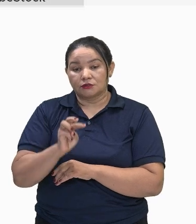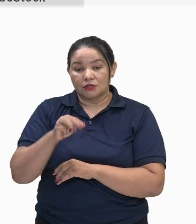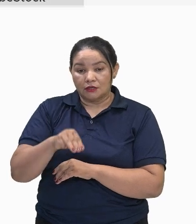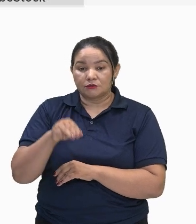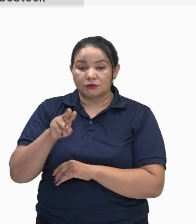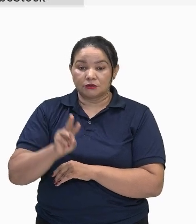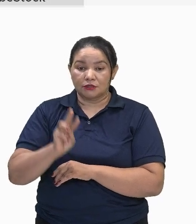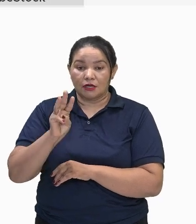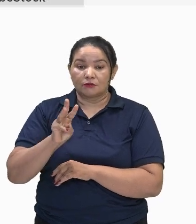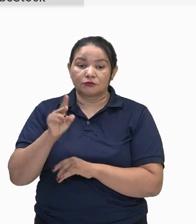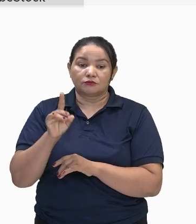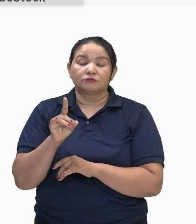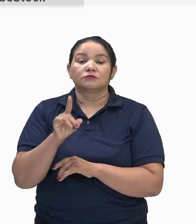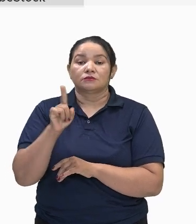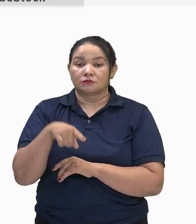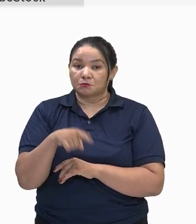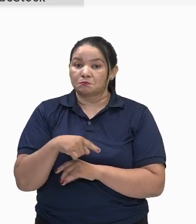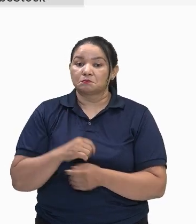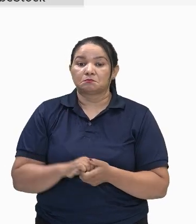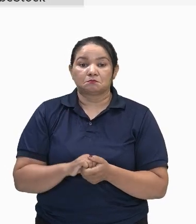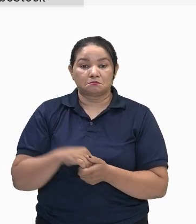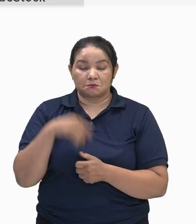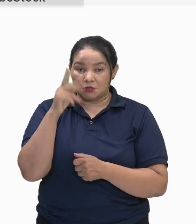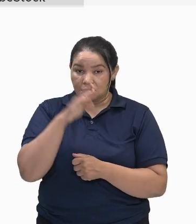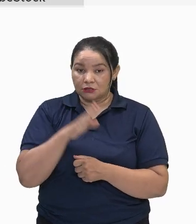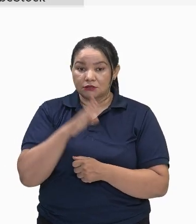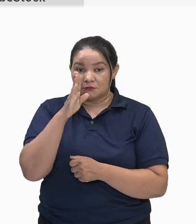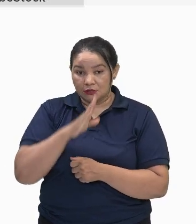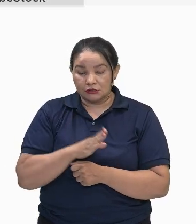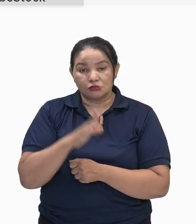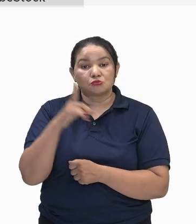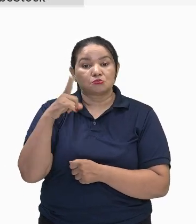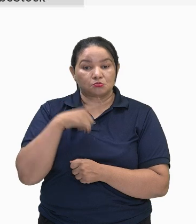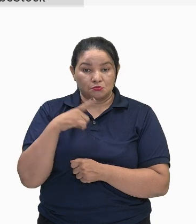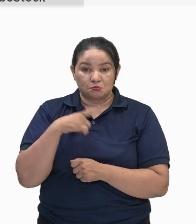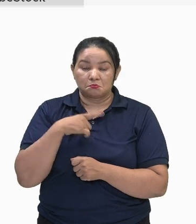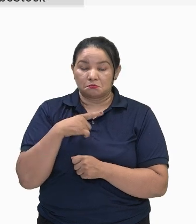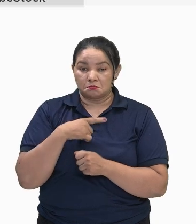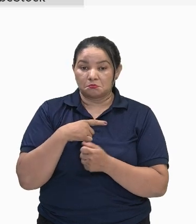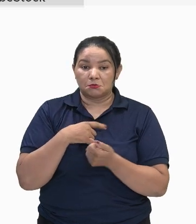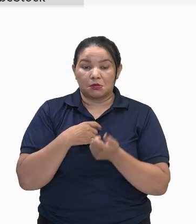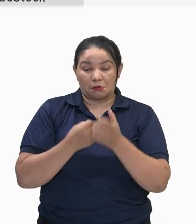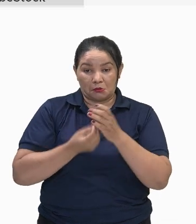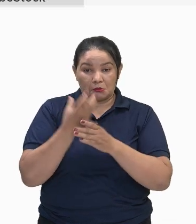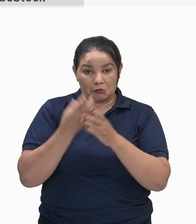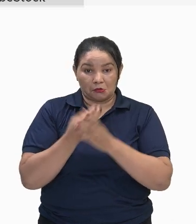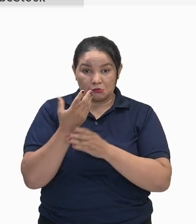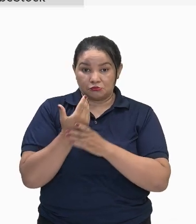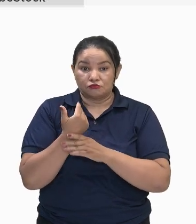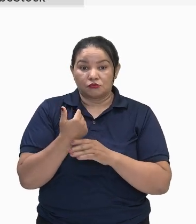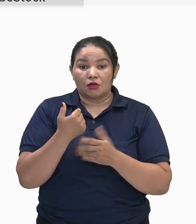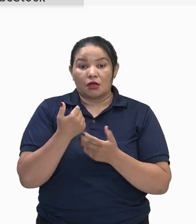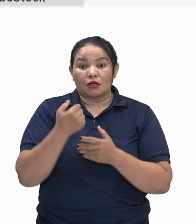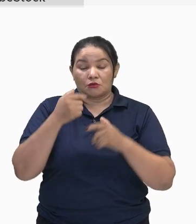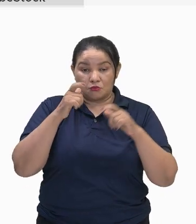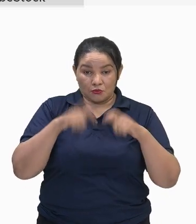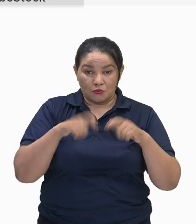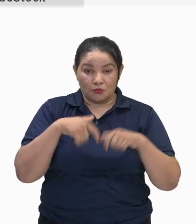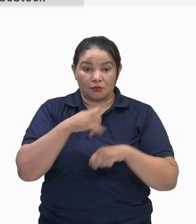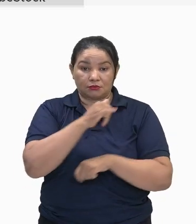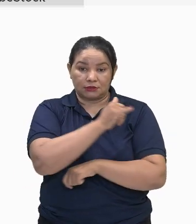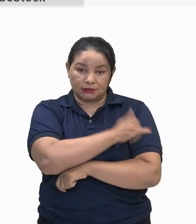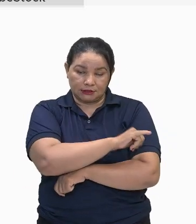potência. Então, gente, no Brasil existe usina nuclear, tá? Elas estão localizadas, né, no Rio de Janeiro, estão